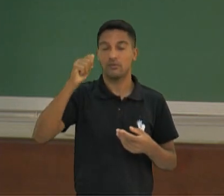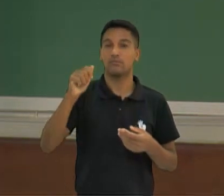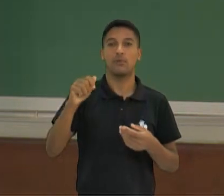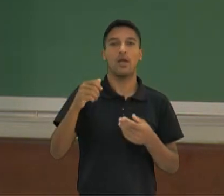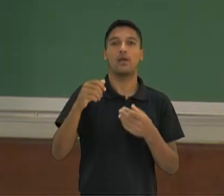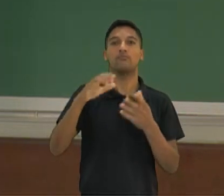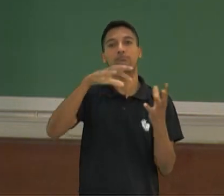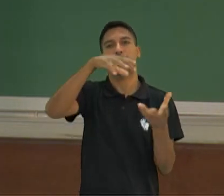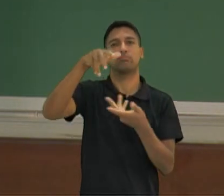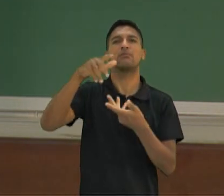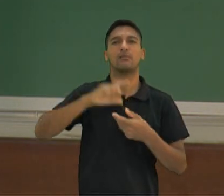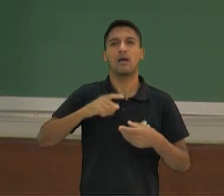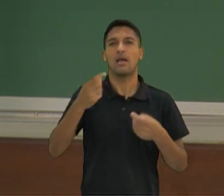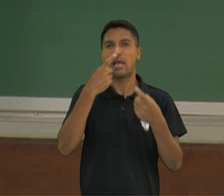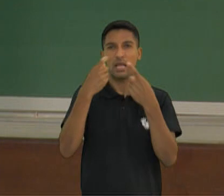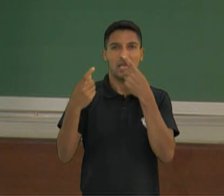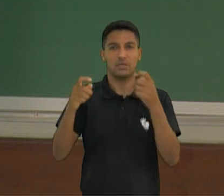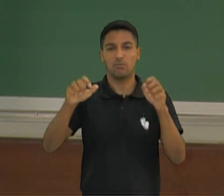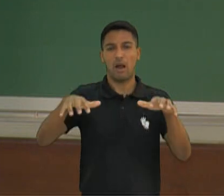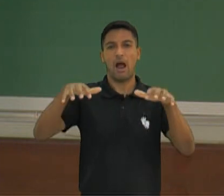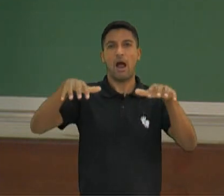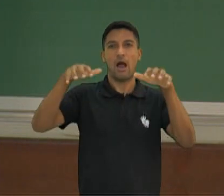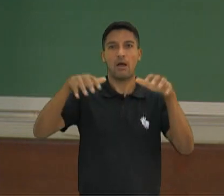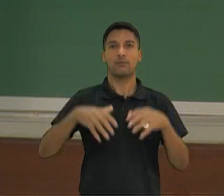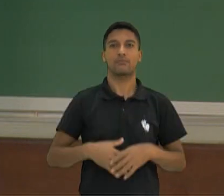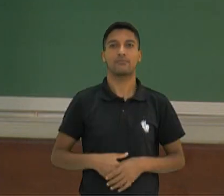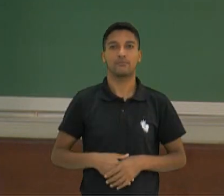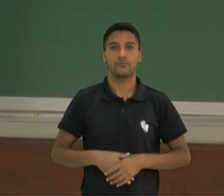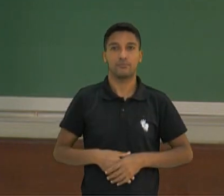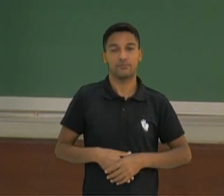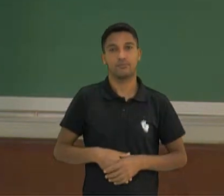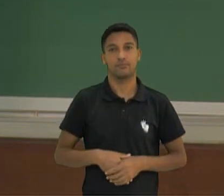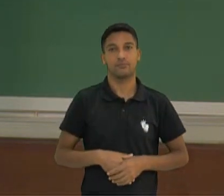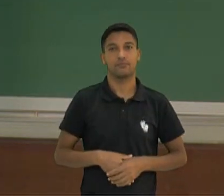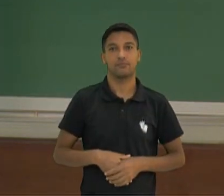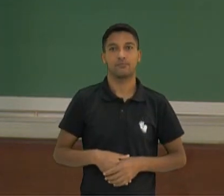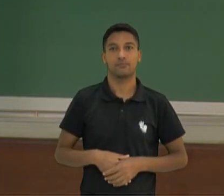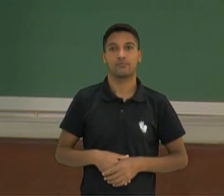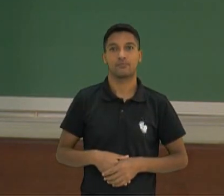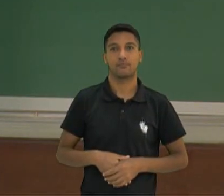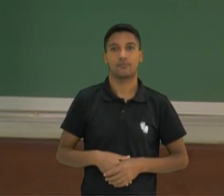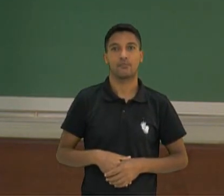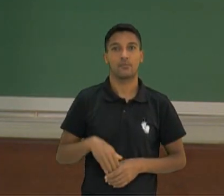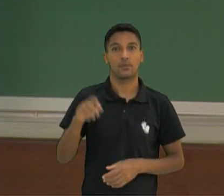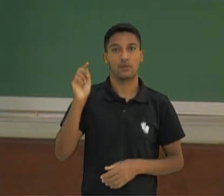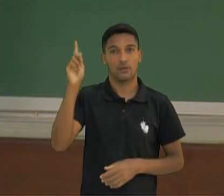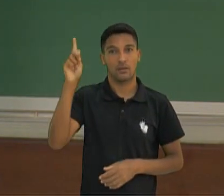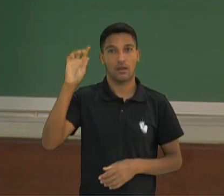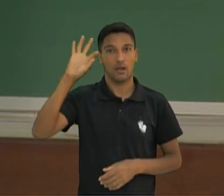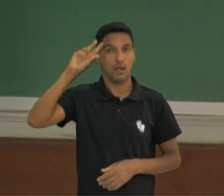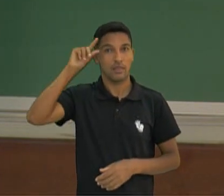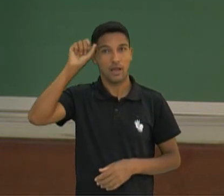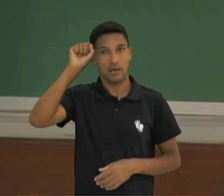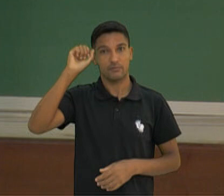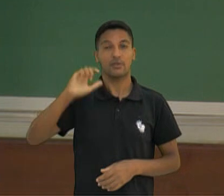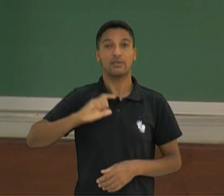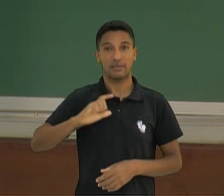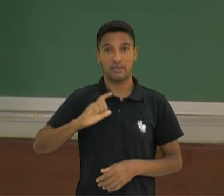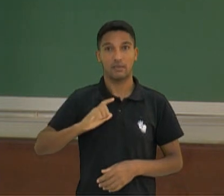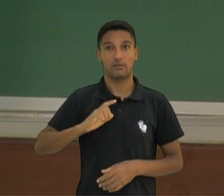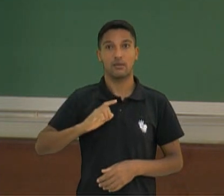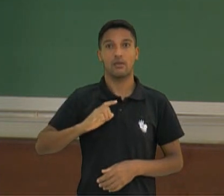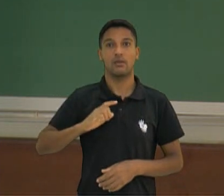vivo, falamos aqui, o 8º ano, que na África nós temos a sistematização possível das megacidades